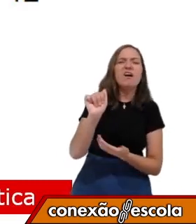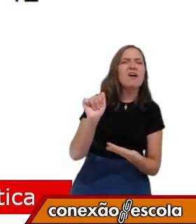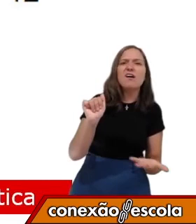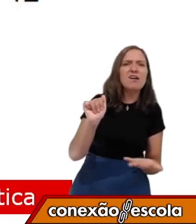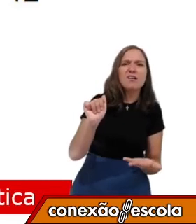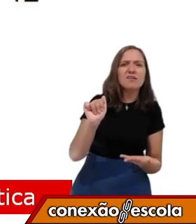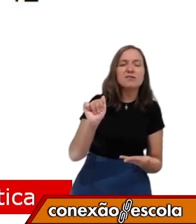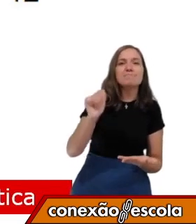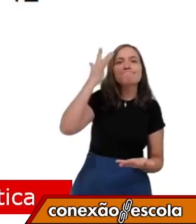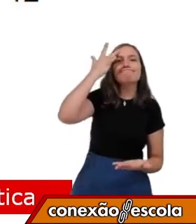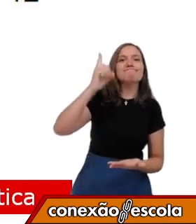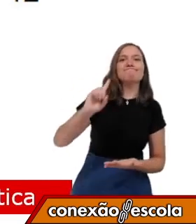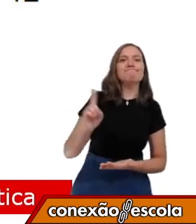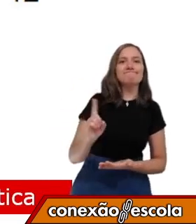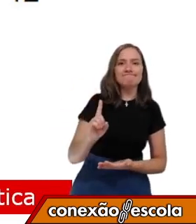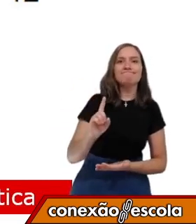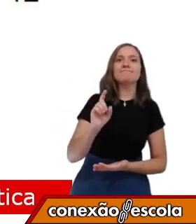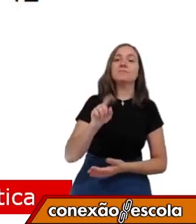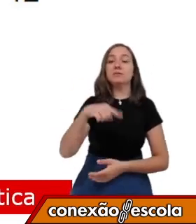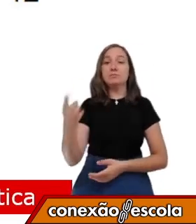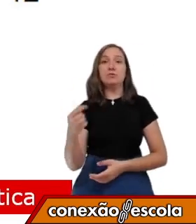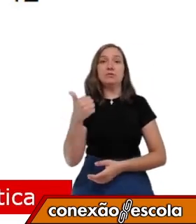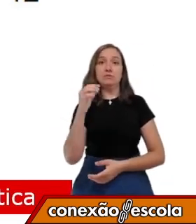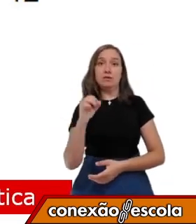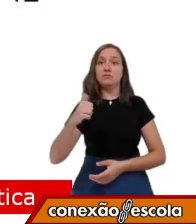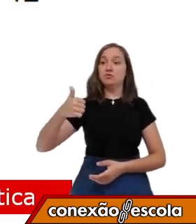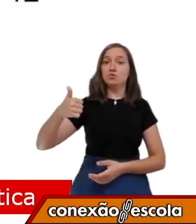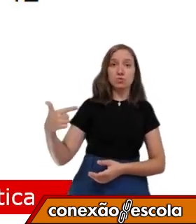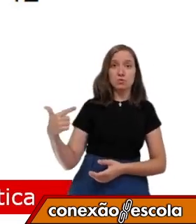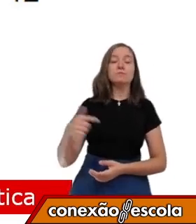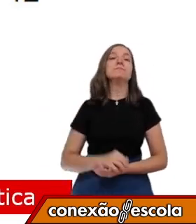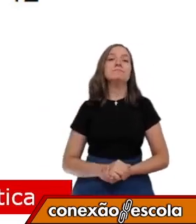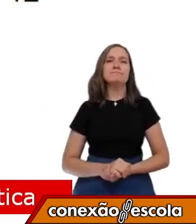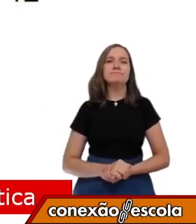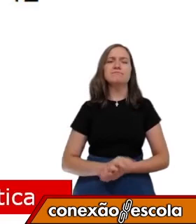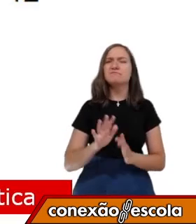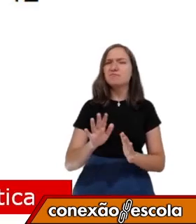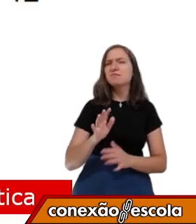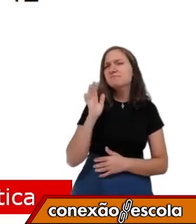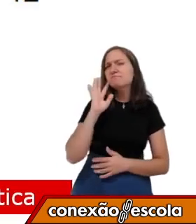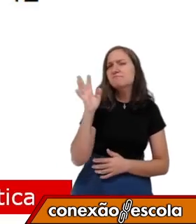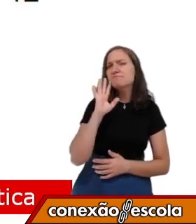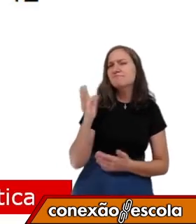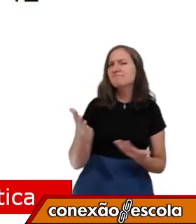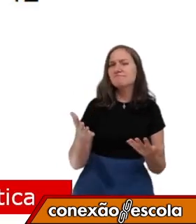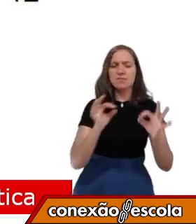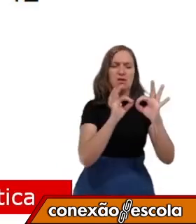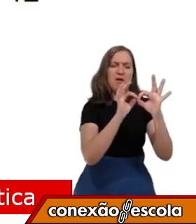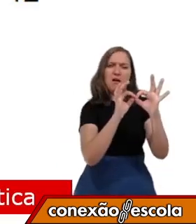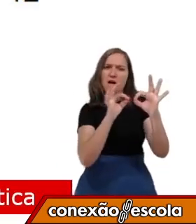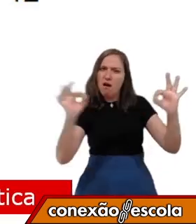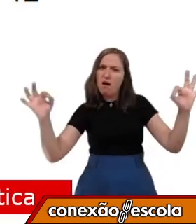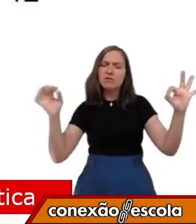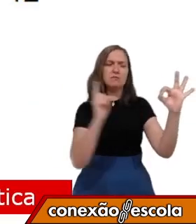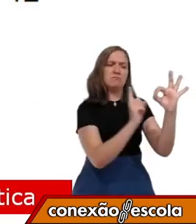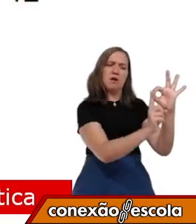um número desconhecido, o número 10 e o número 12. Vamos pensar um pouco. Essa reta,